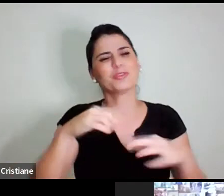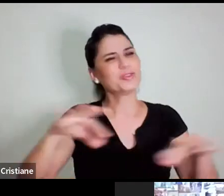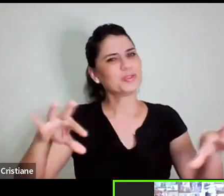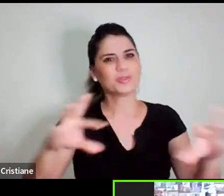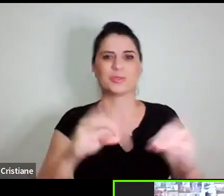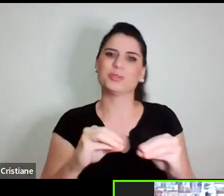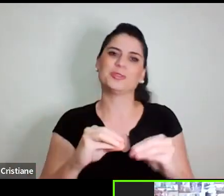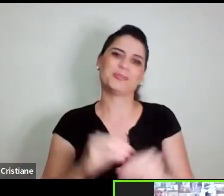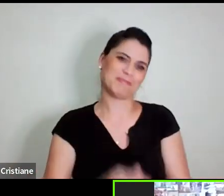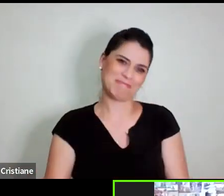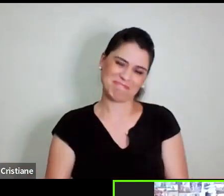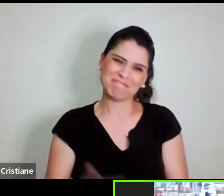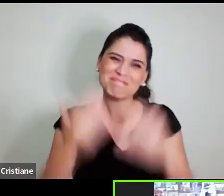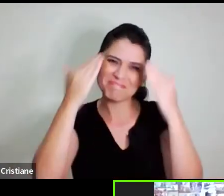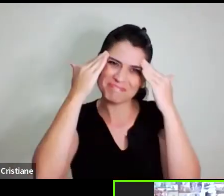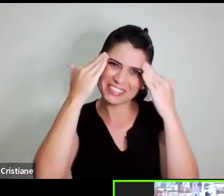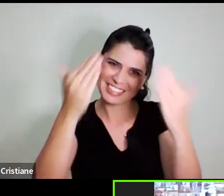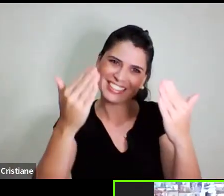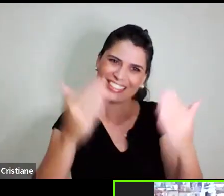ele é maravilhoso.